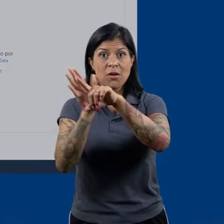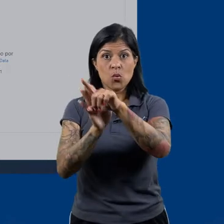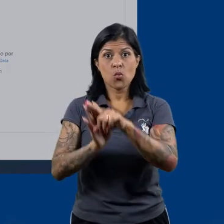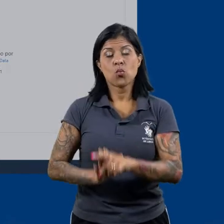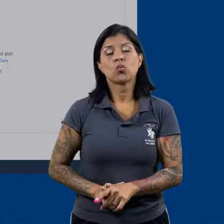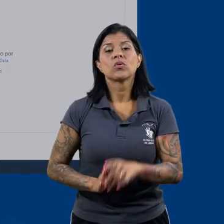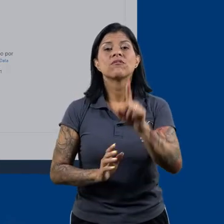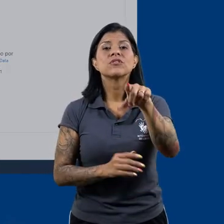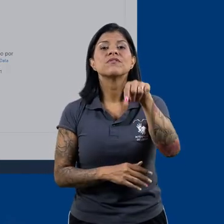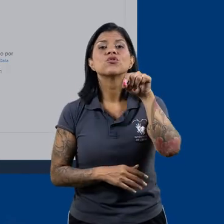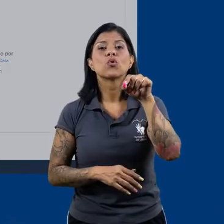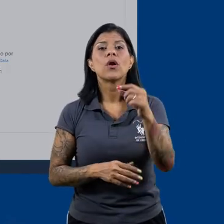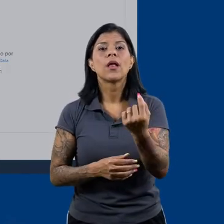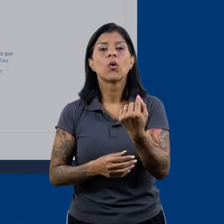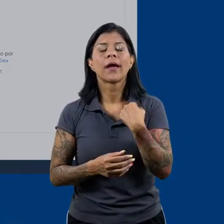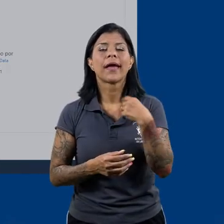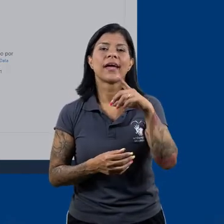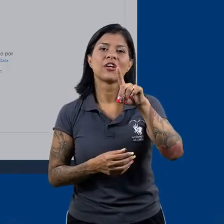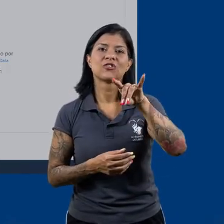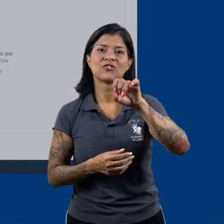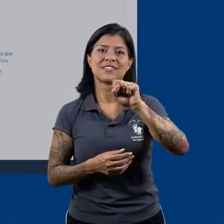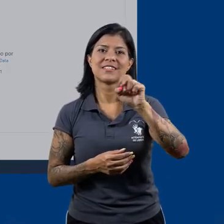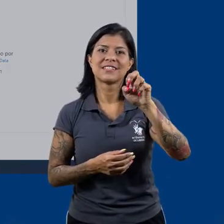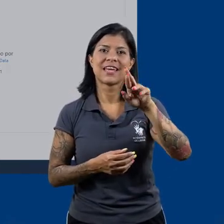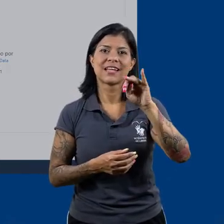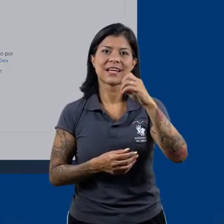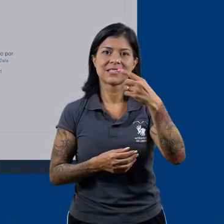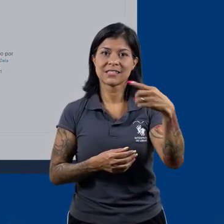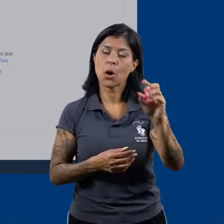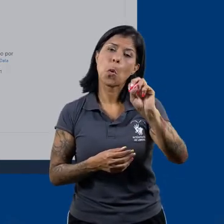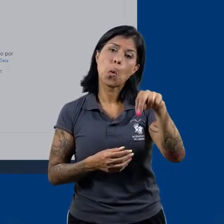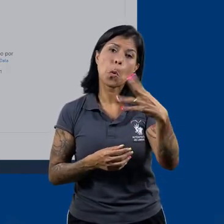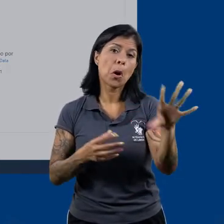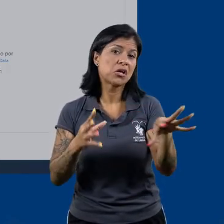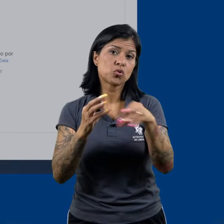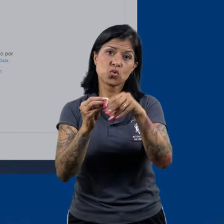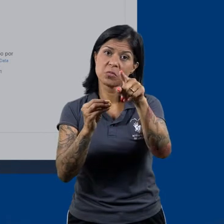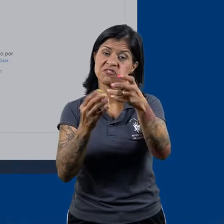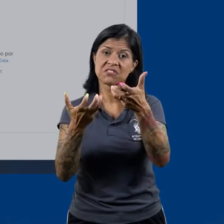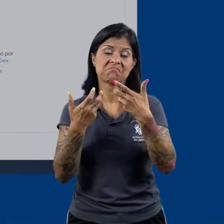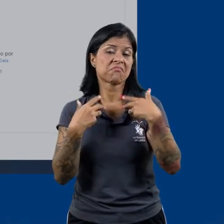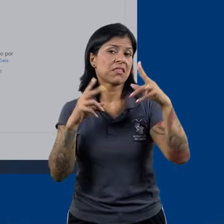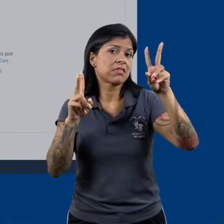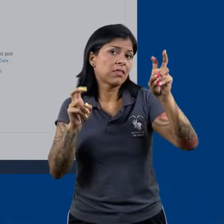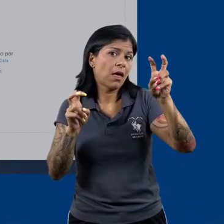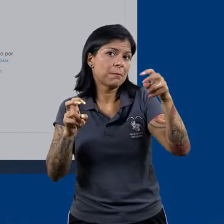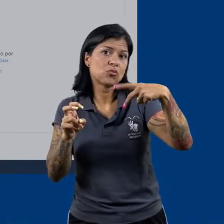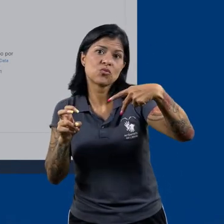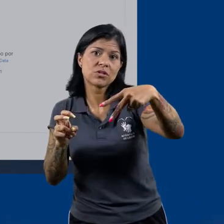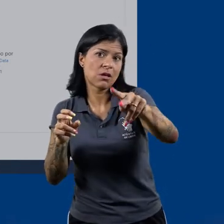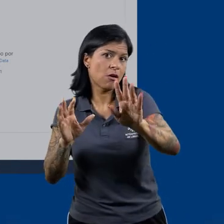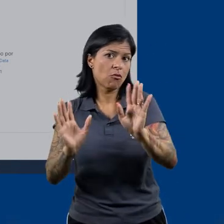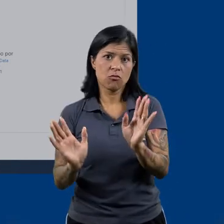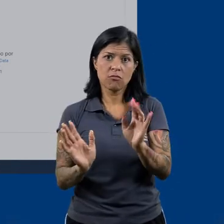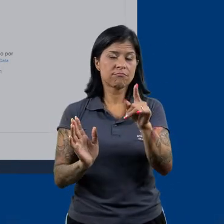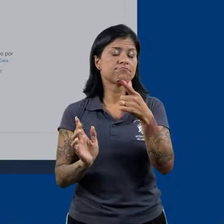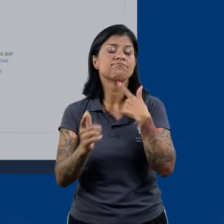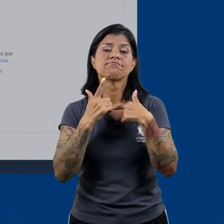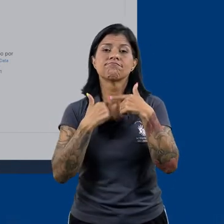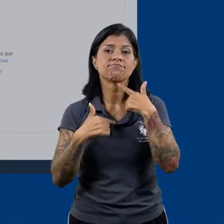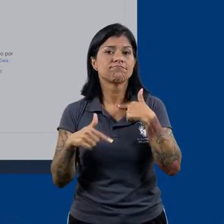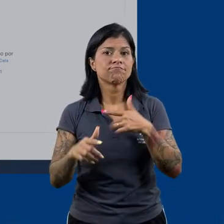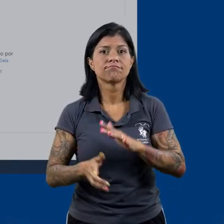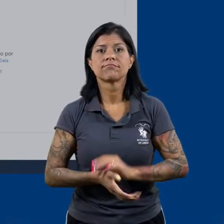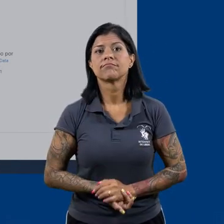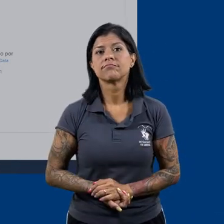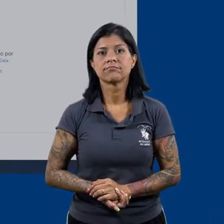então a opção e citação ou resumo dependendo da versão do tema do modo que